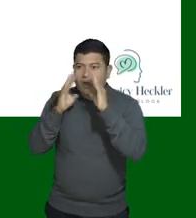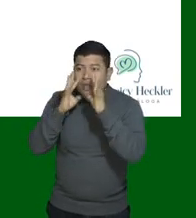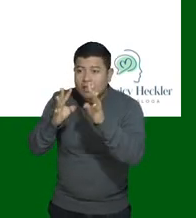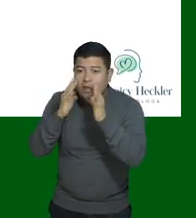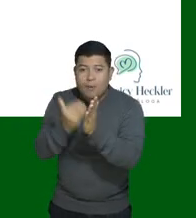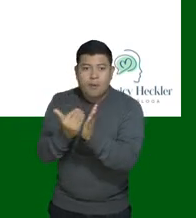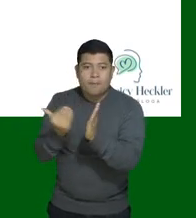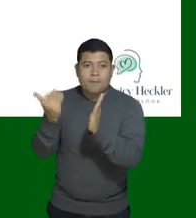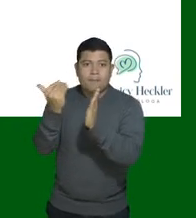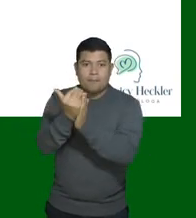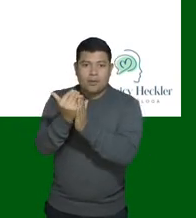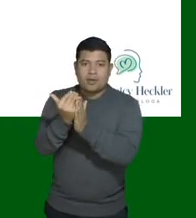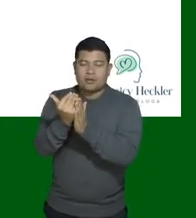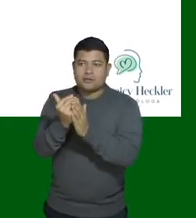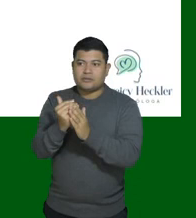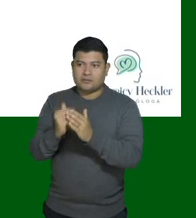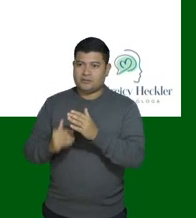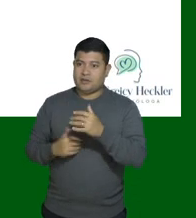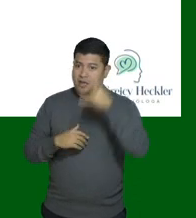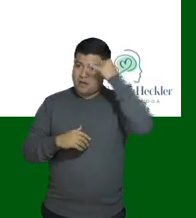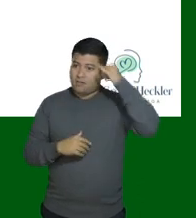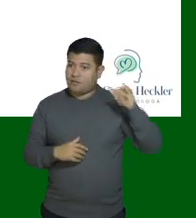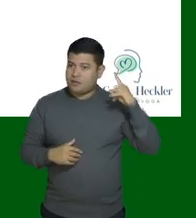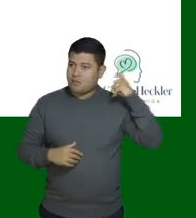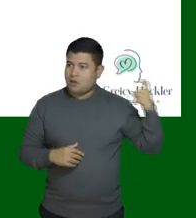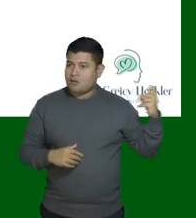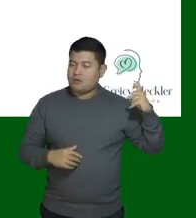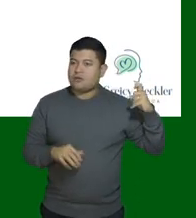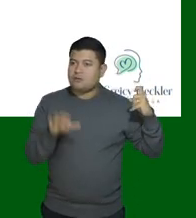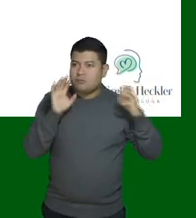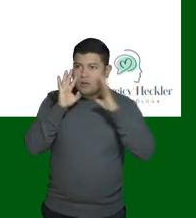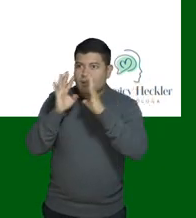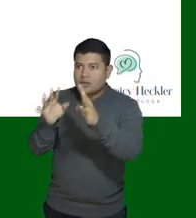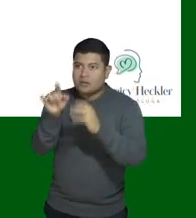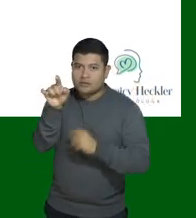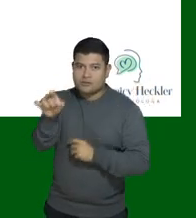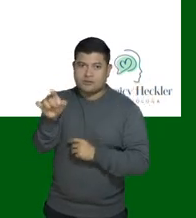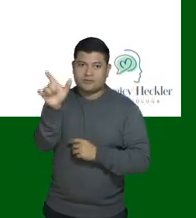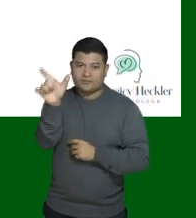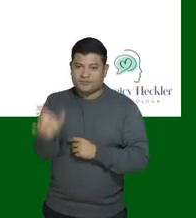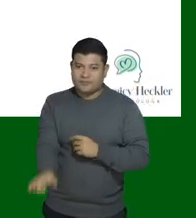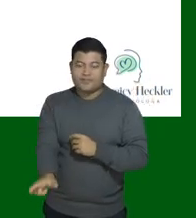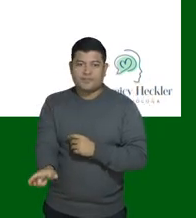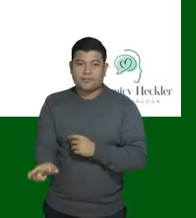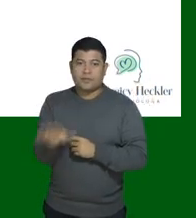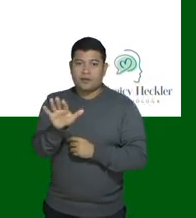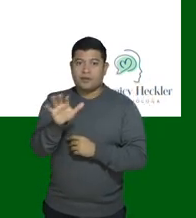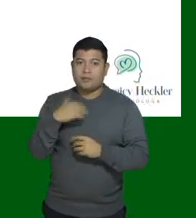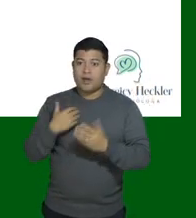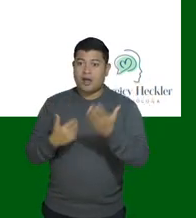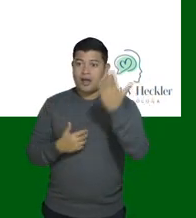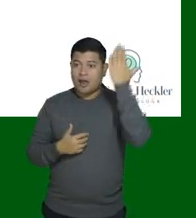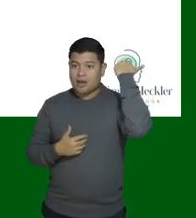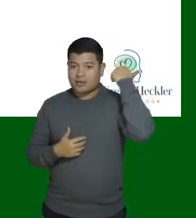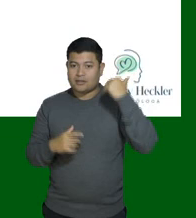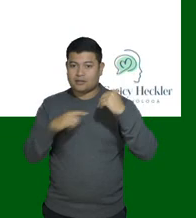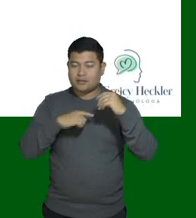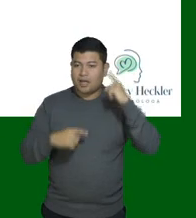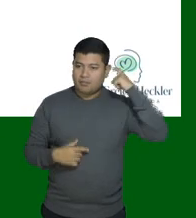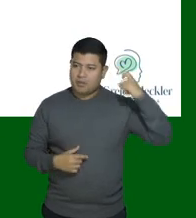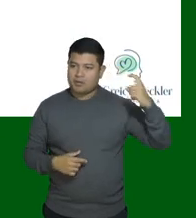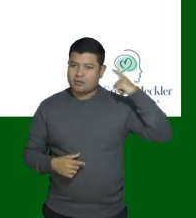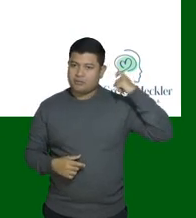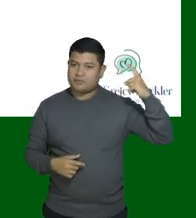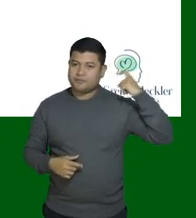seletiva. Eu quero prestar atenção na fala dela. Mas, por trás, tem o barulhinho de